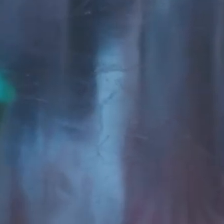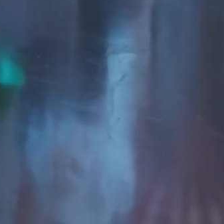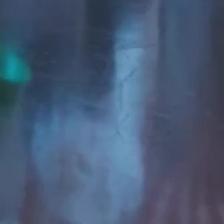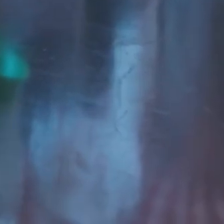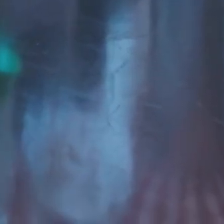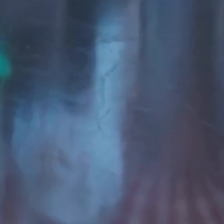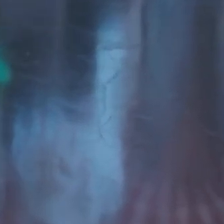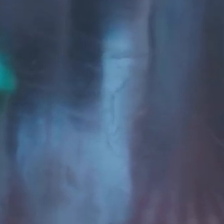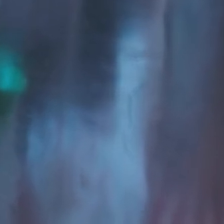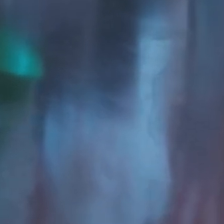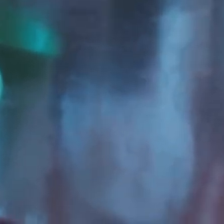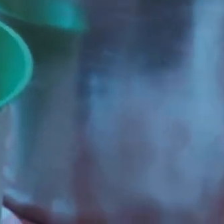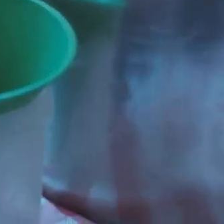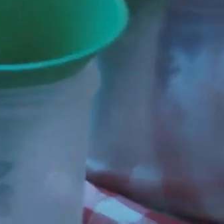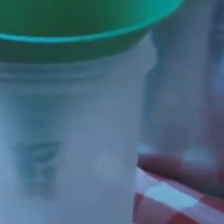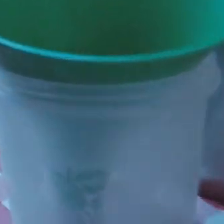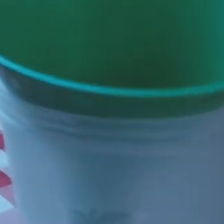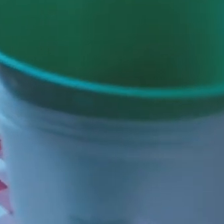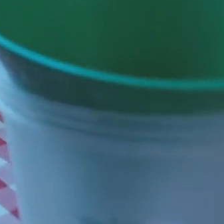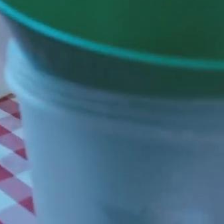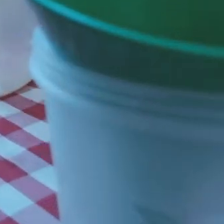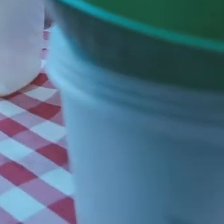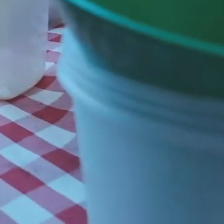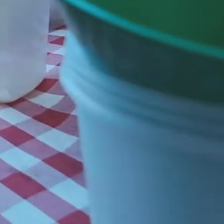bem na hora, sim. Obrigada. Obrigada. Tu gosta